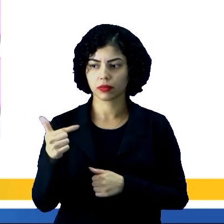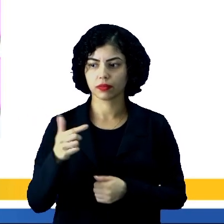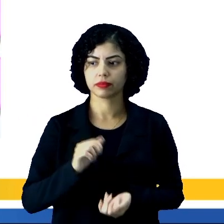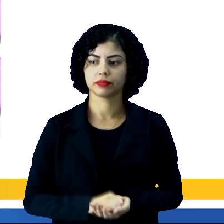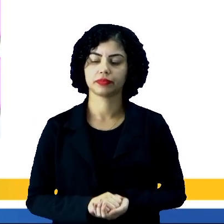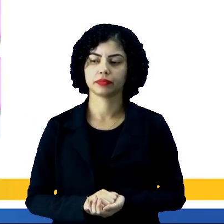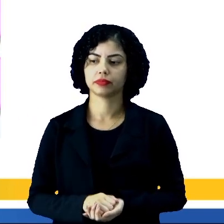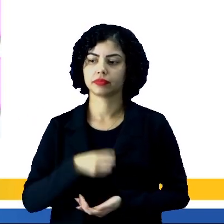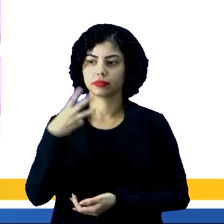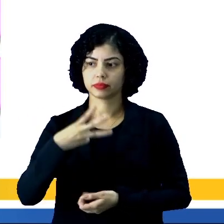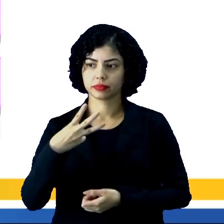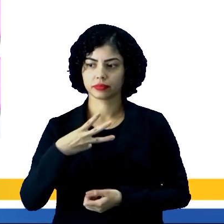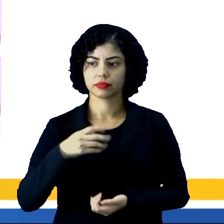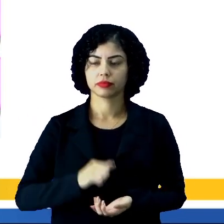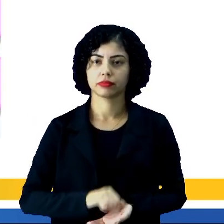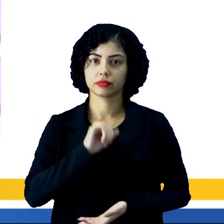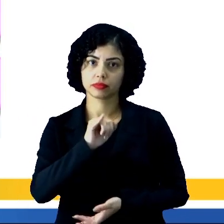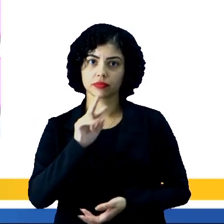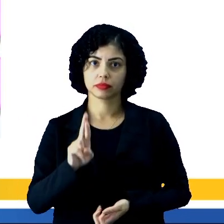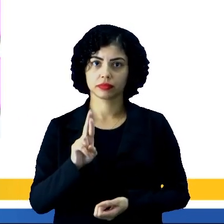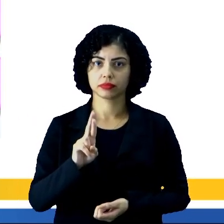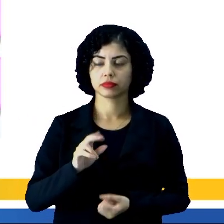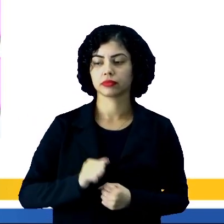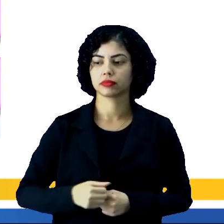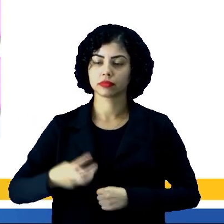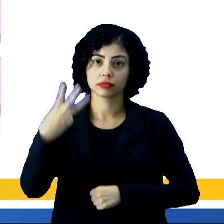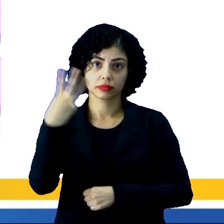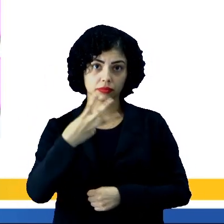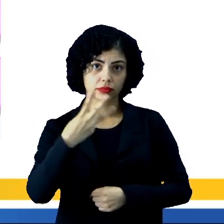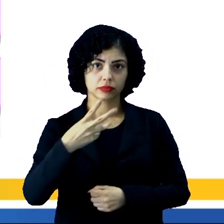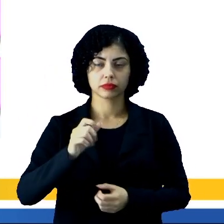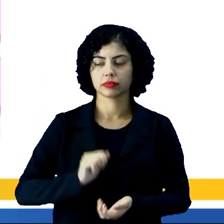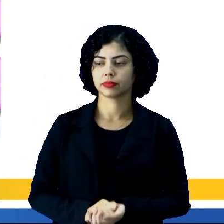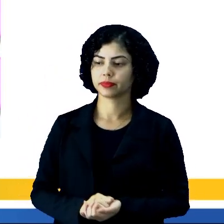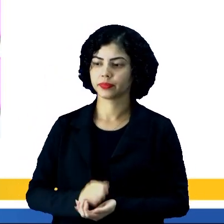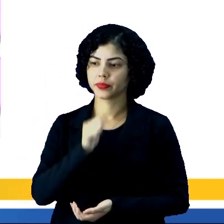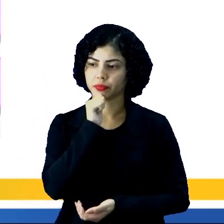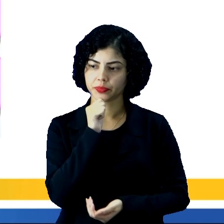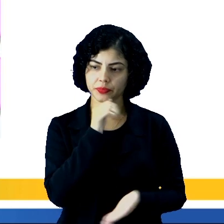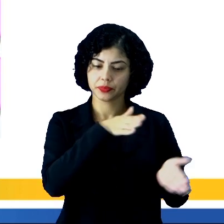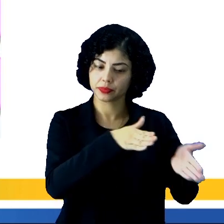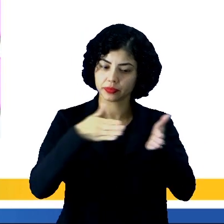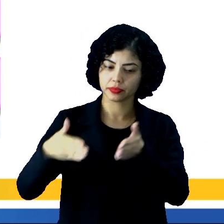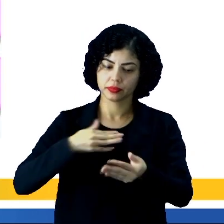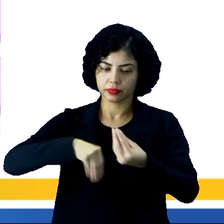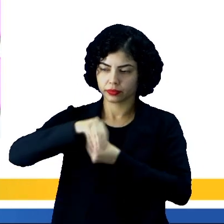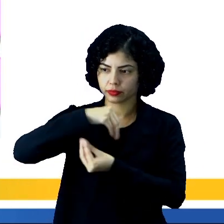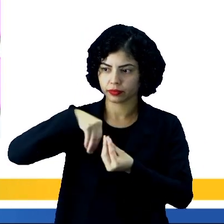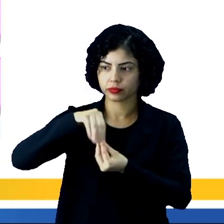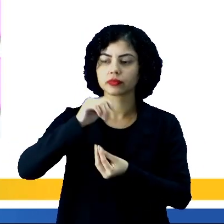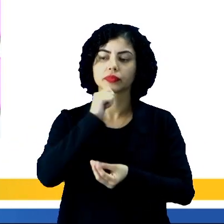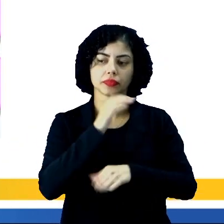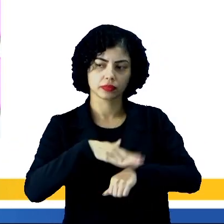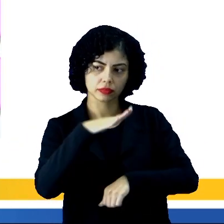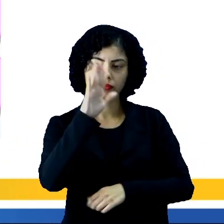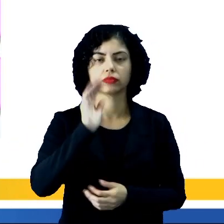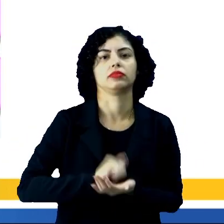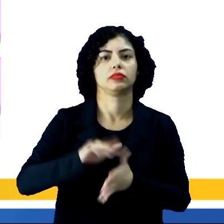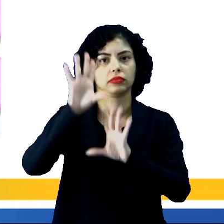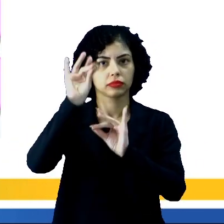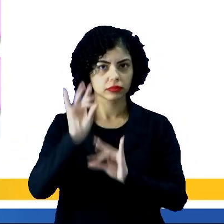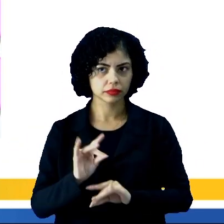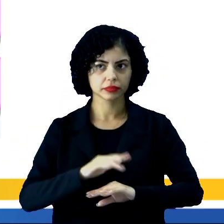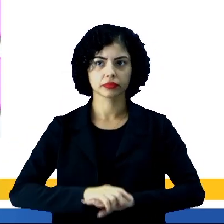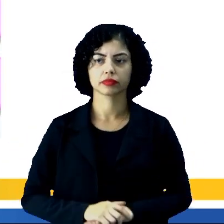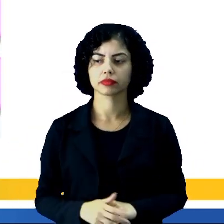e os verbos que terminam em ir são de terceira conjugação então essa parte aí envolve mais a descendência né com o